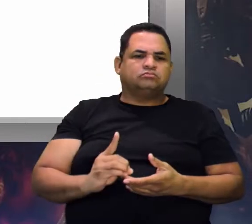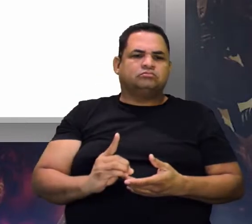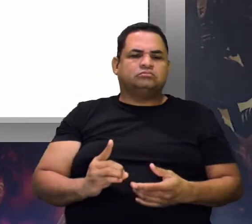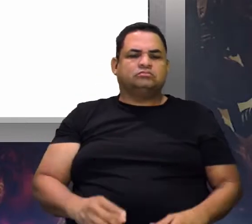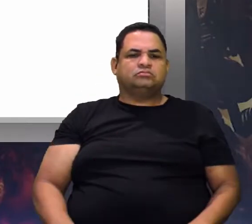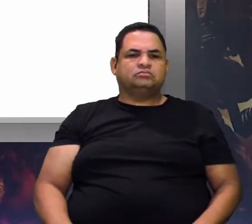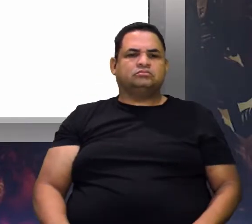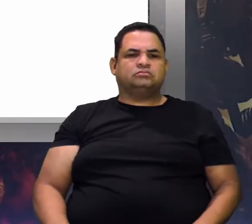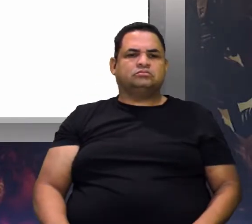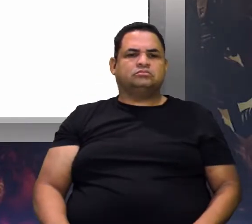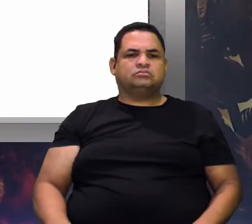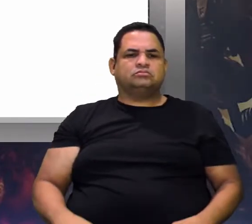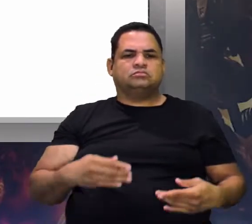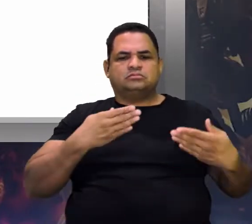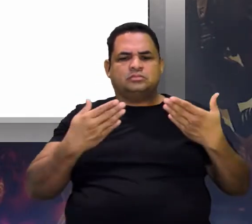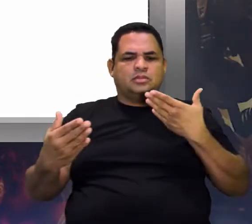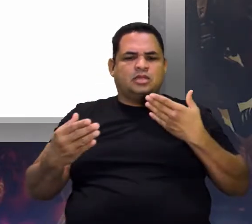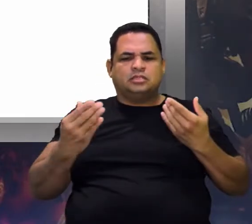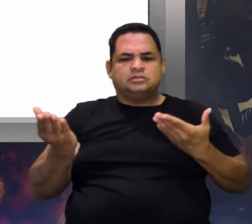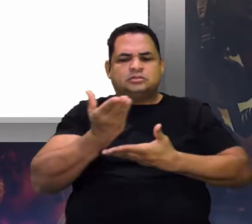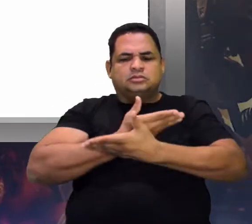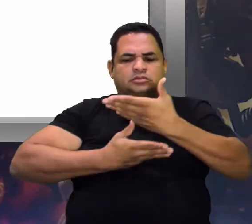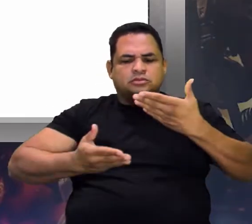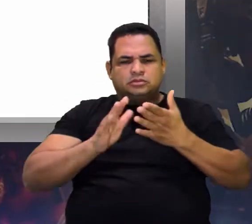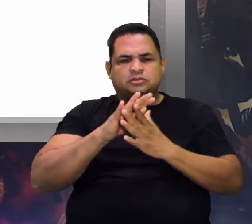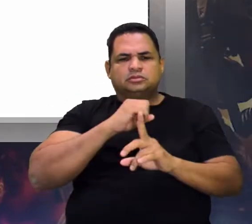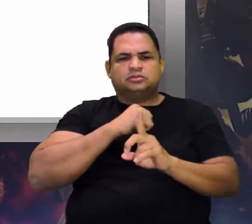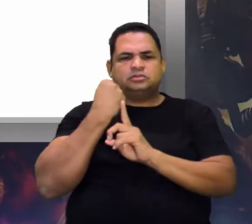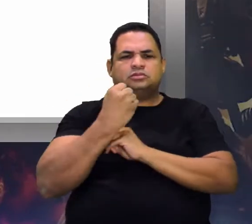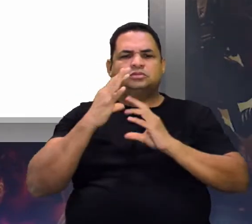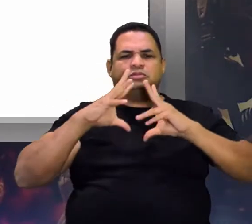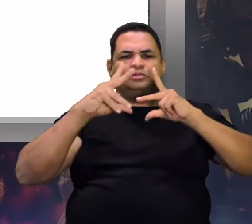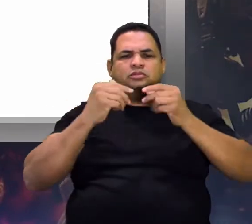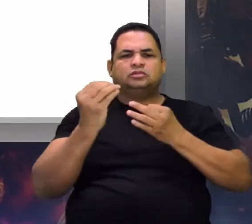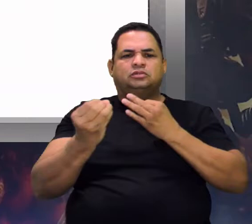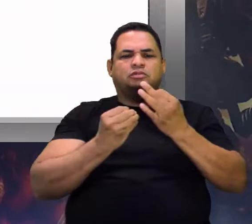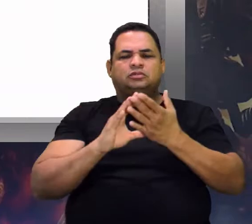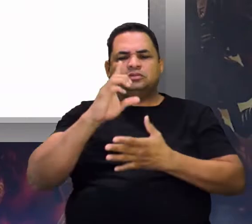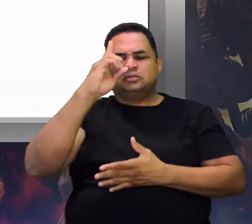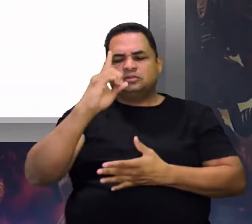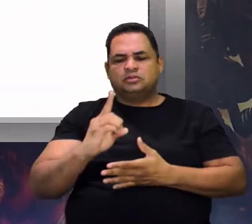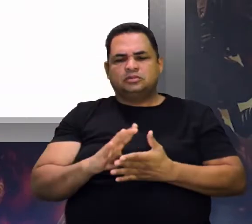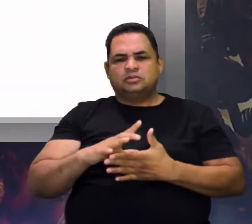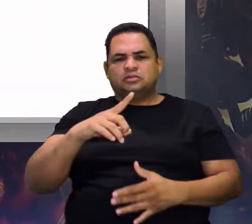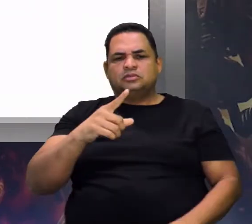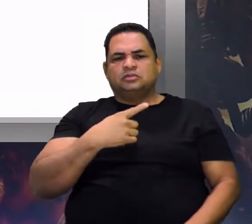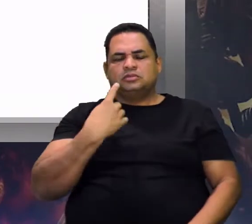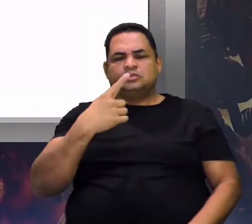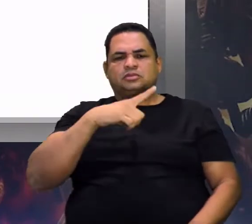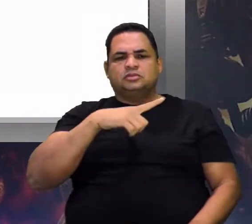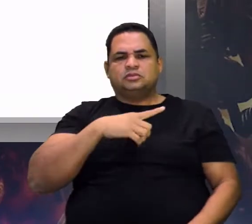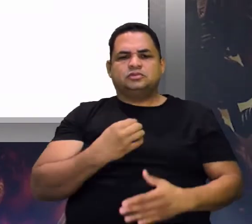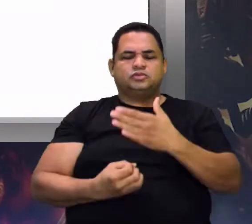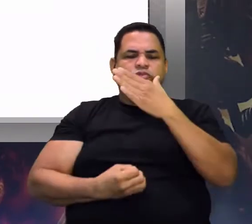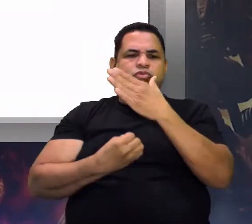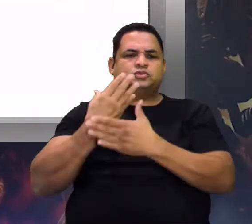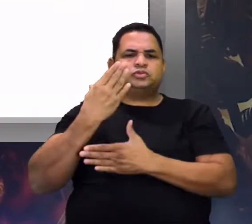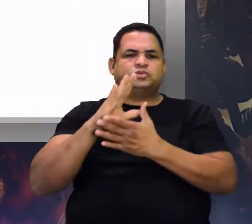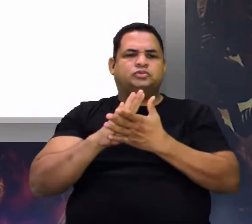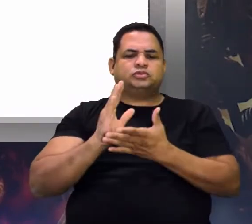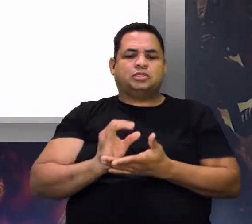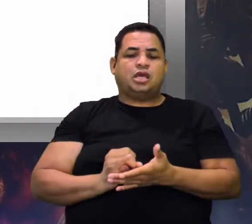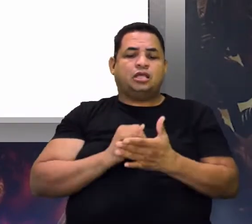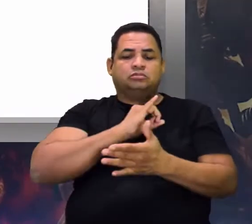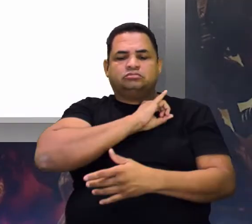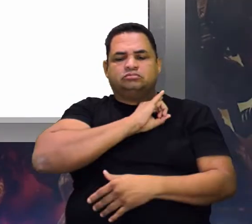às relações sociais e toda a forma de direito que nós temos hoje, ela vem do Império